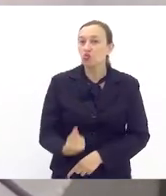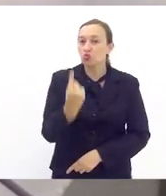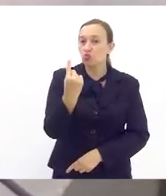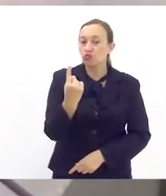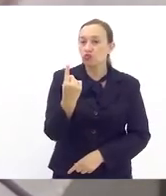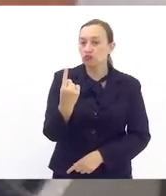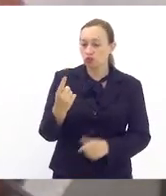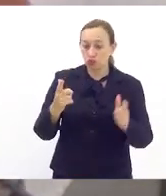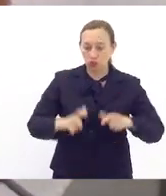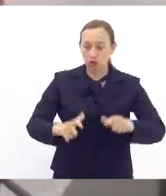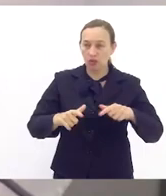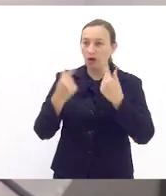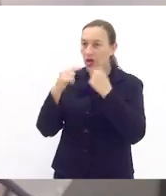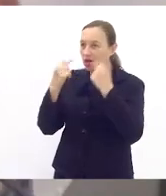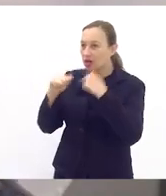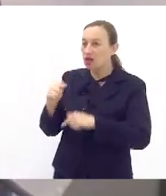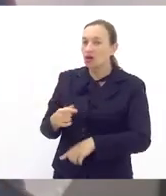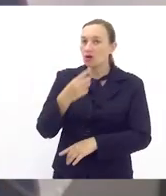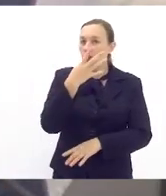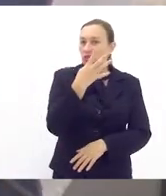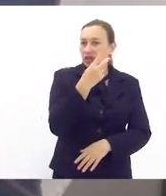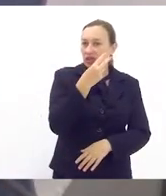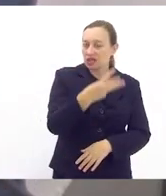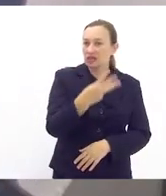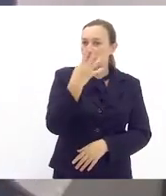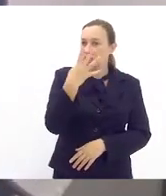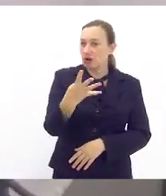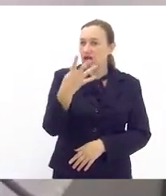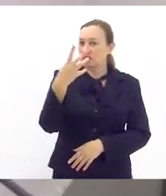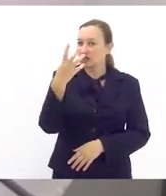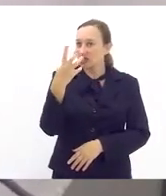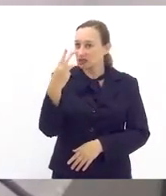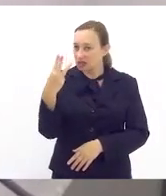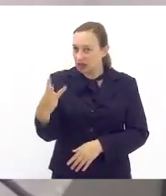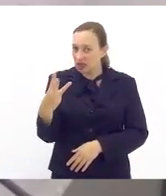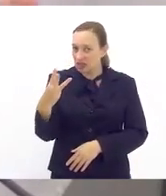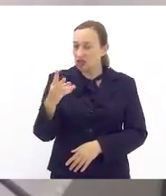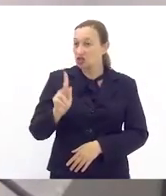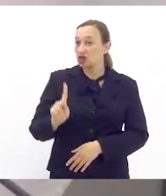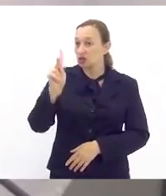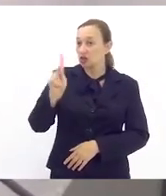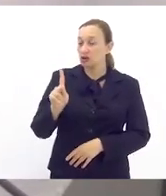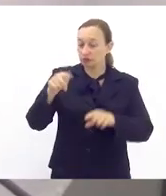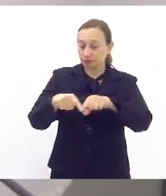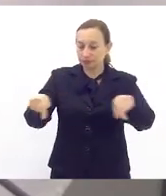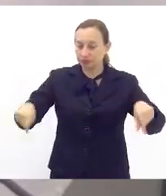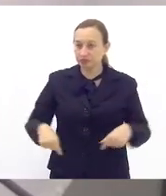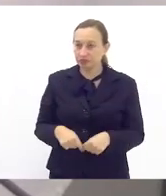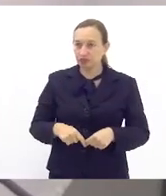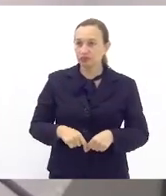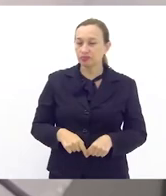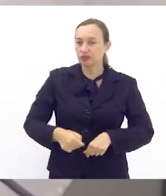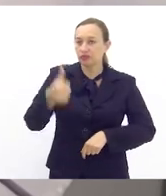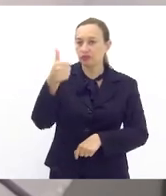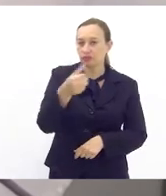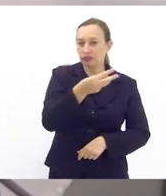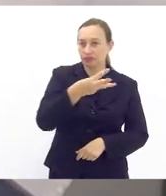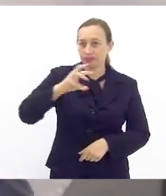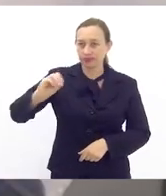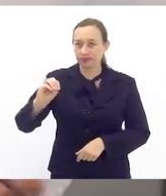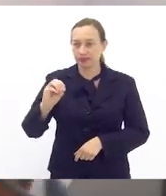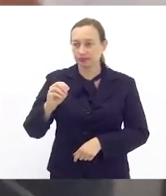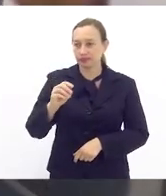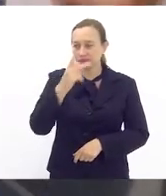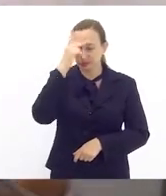para reclamar uma cidade com 343 km quadrados de extensão com quase 300 mil habitantes isso sem falar a época de